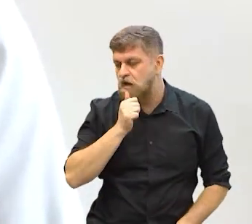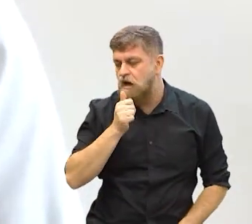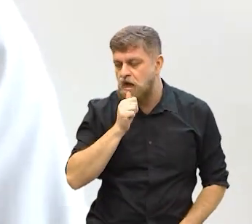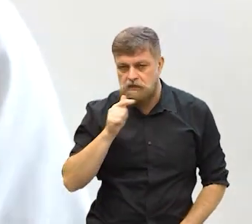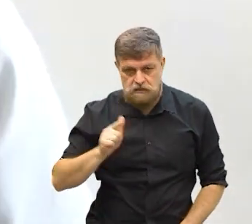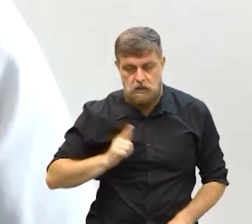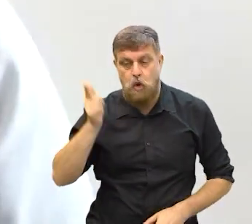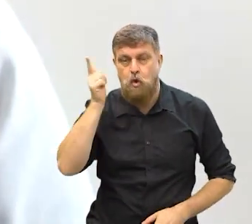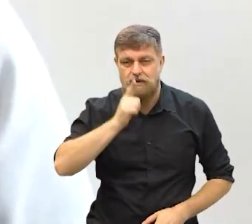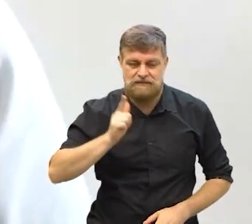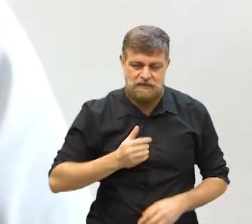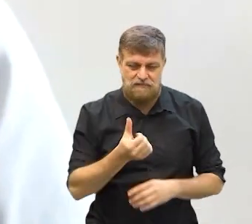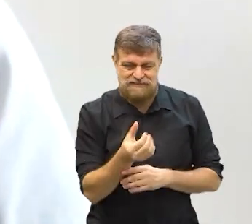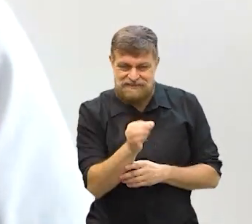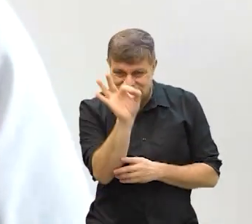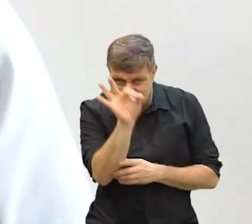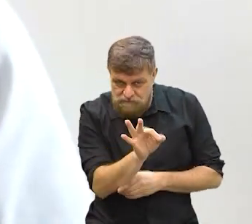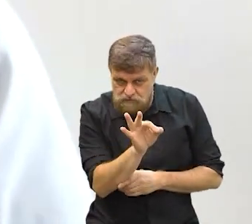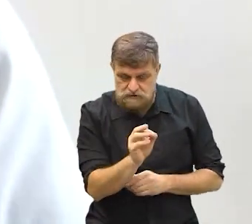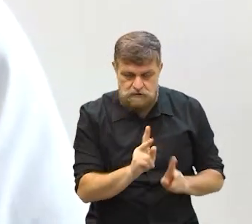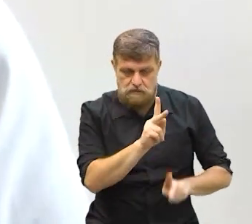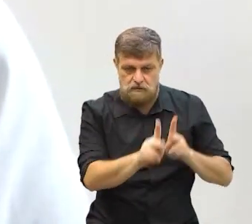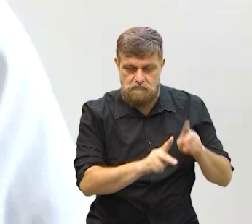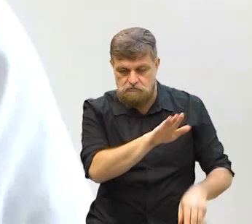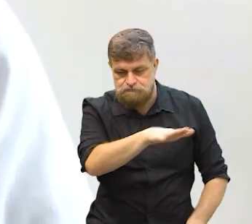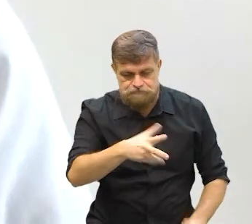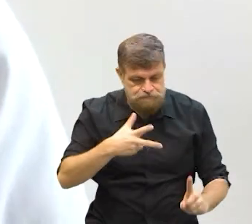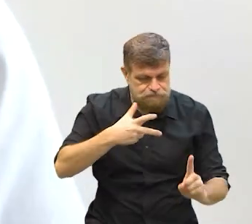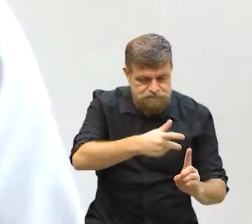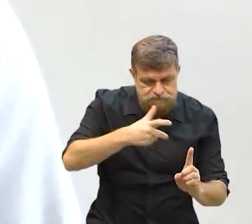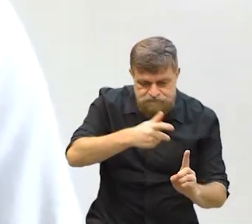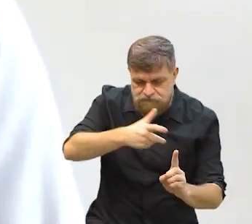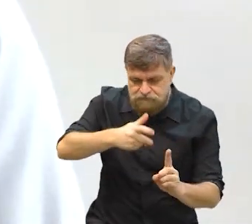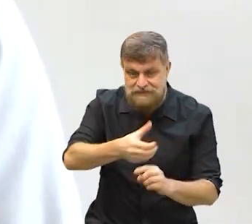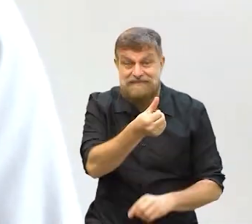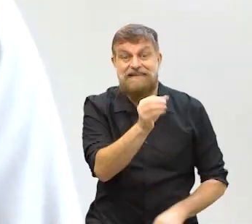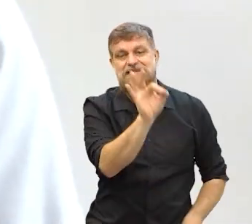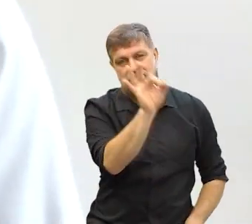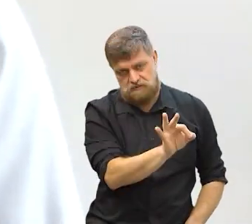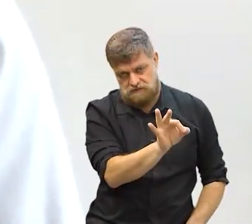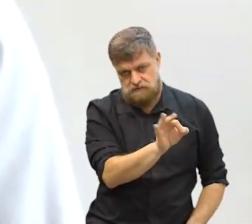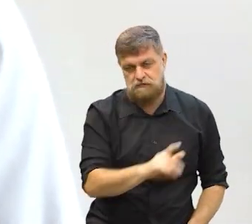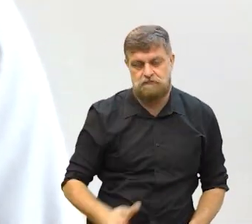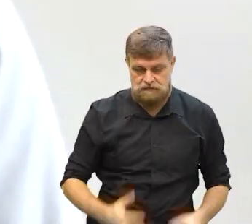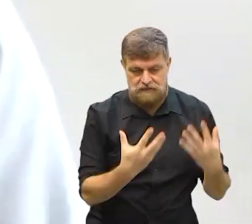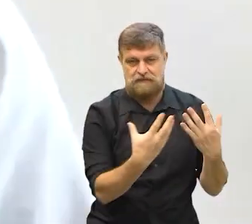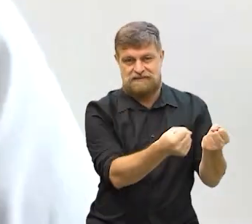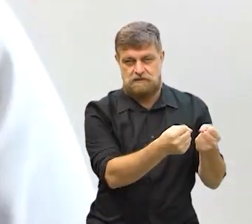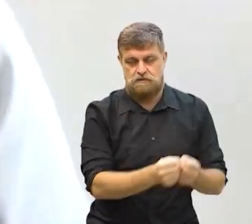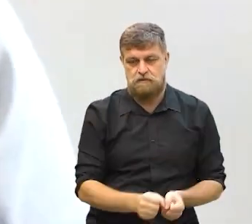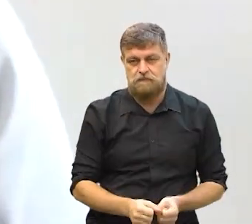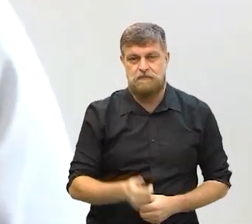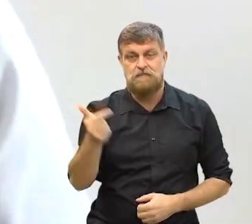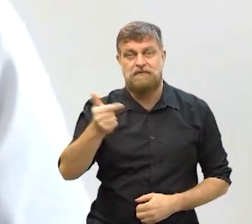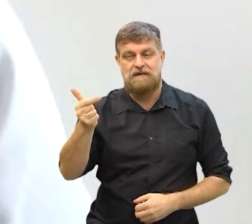ela ainda abrangeu ali 60% daquele público para o qual estava destinado. E você sabe que, curiosamente,